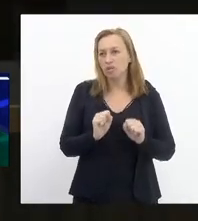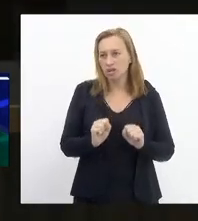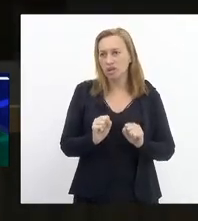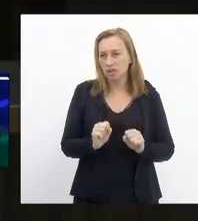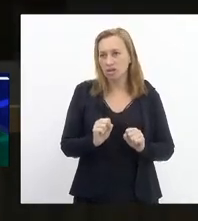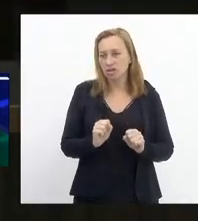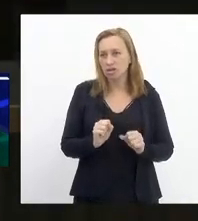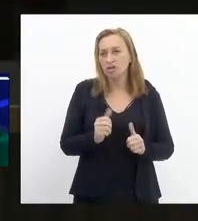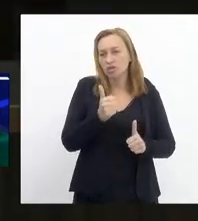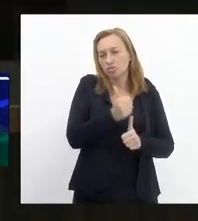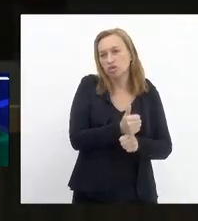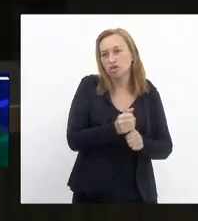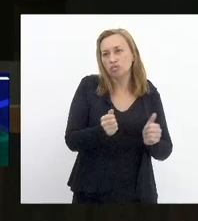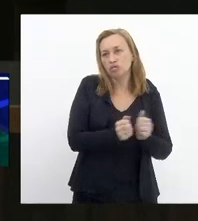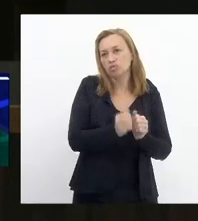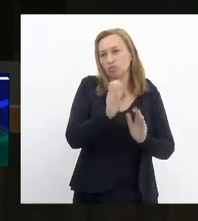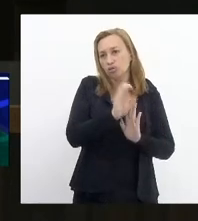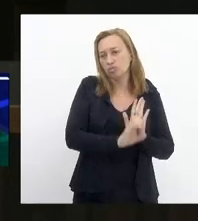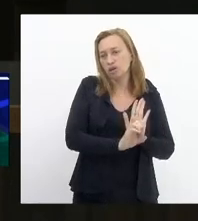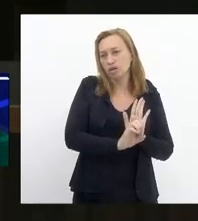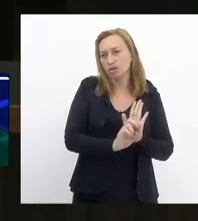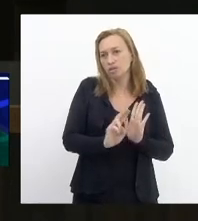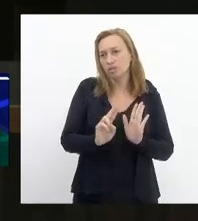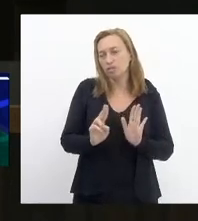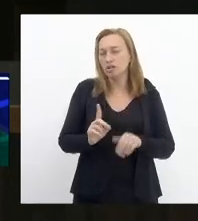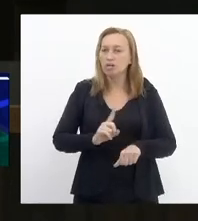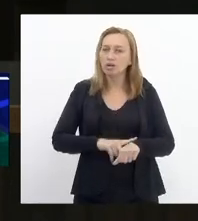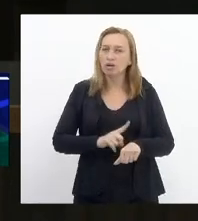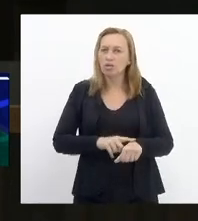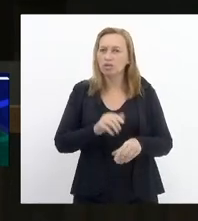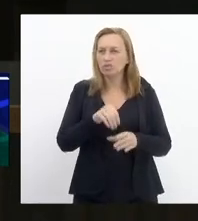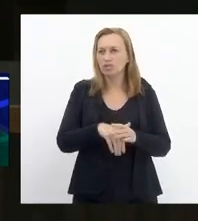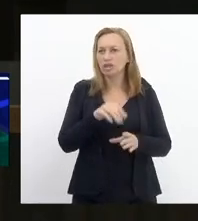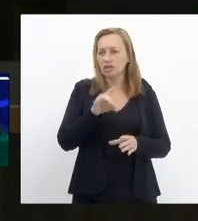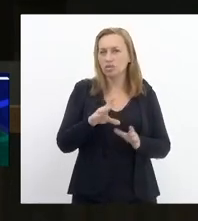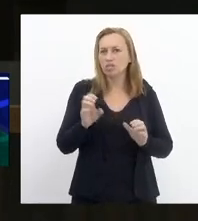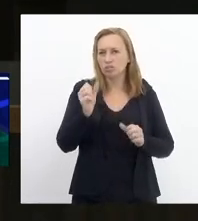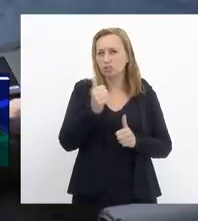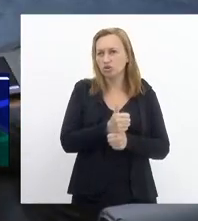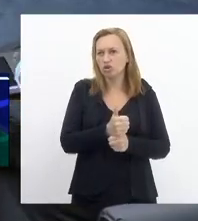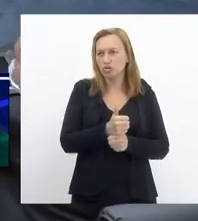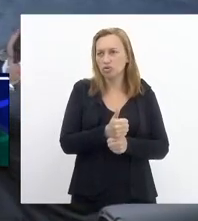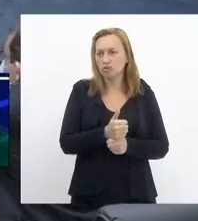o substituto com emenda, aí sim, tranquilo. Mas na hora de votar, vamos votar só o substitutivo.